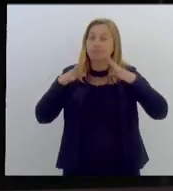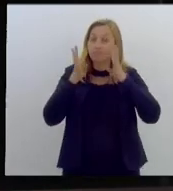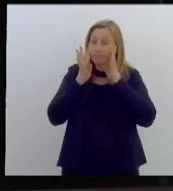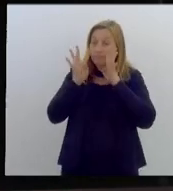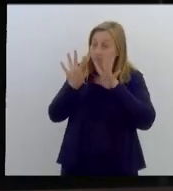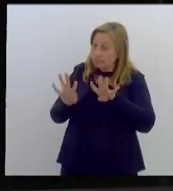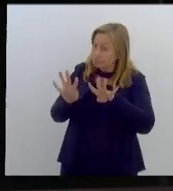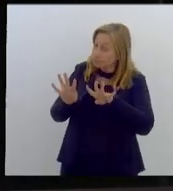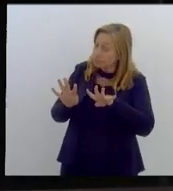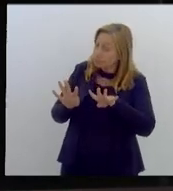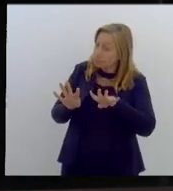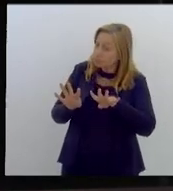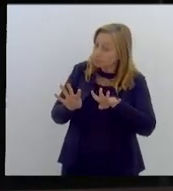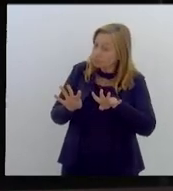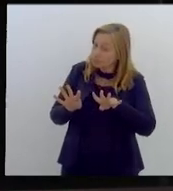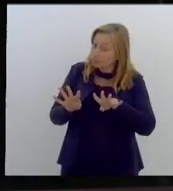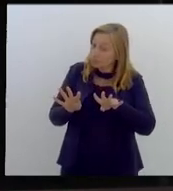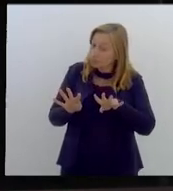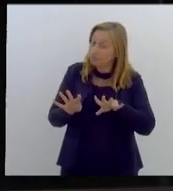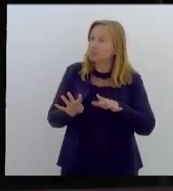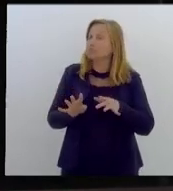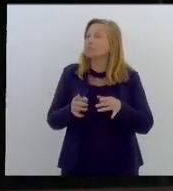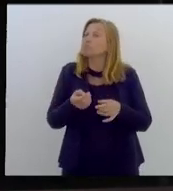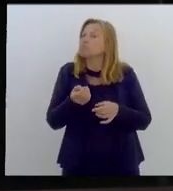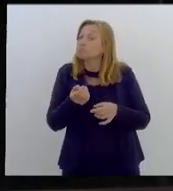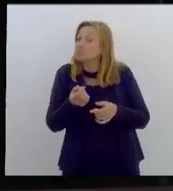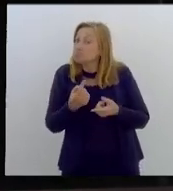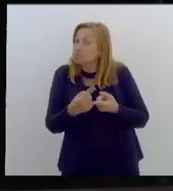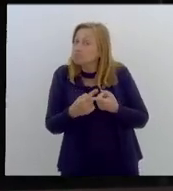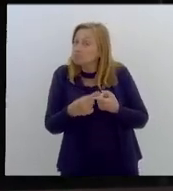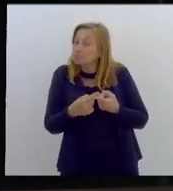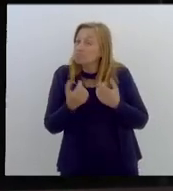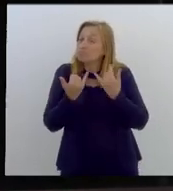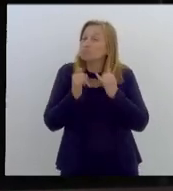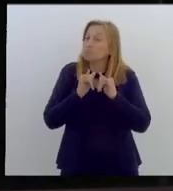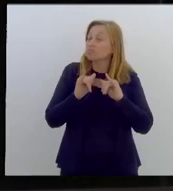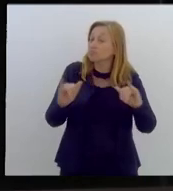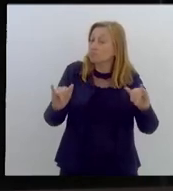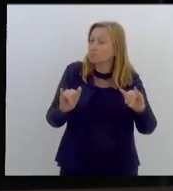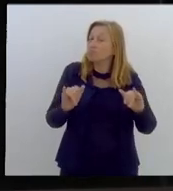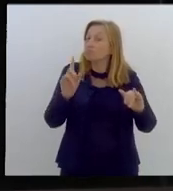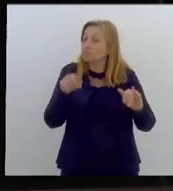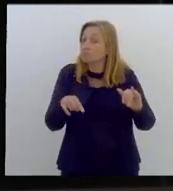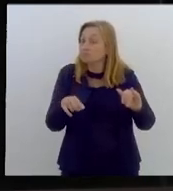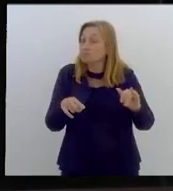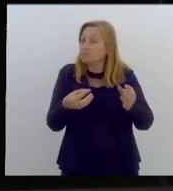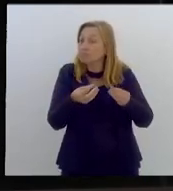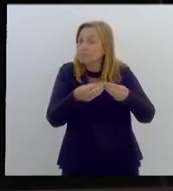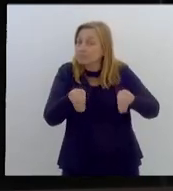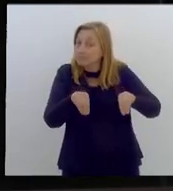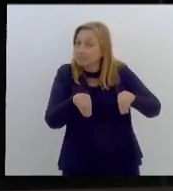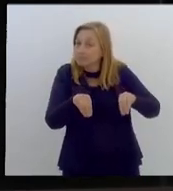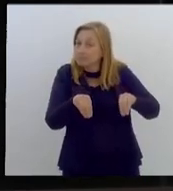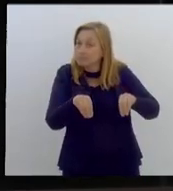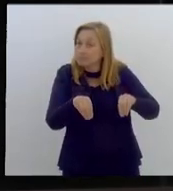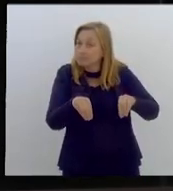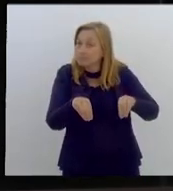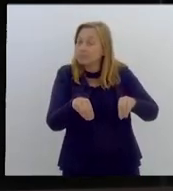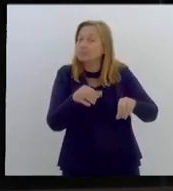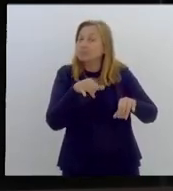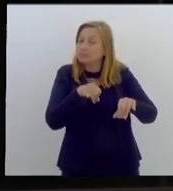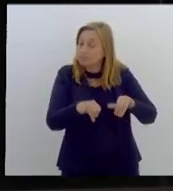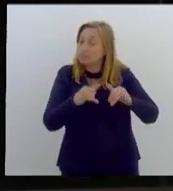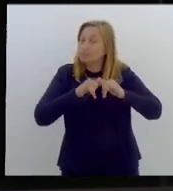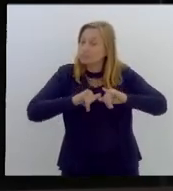um pouco em cima, porque o que está sendo anunciado é desastre. E se está